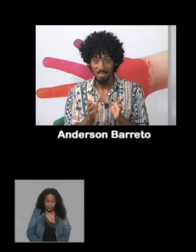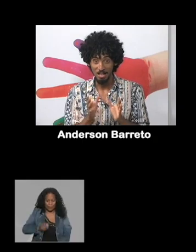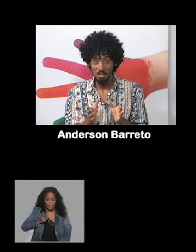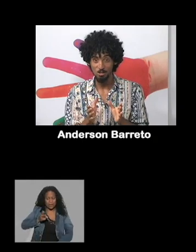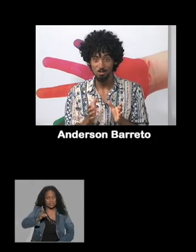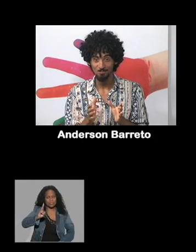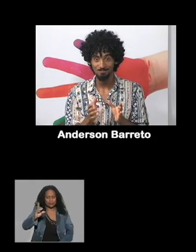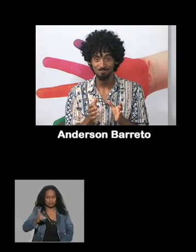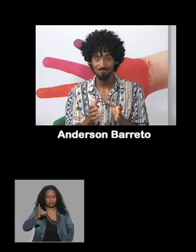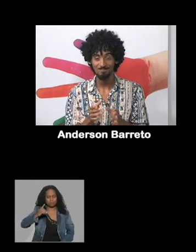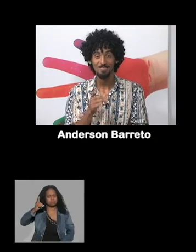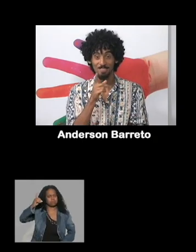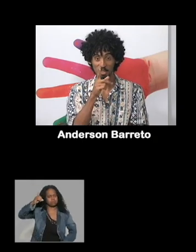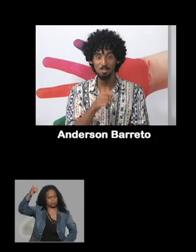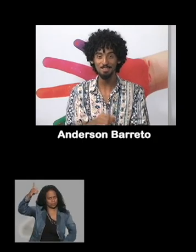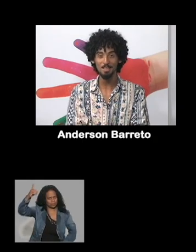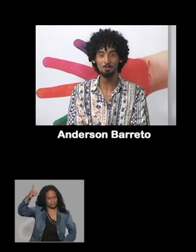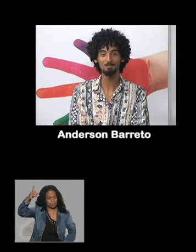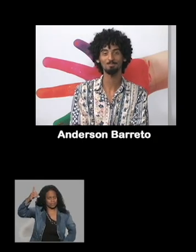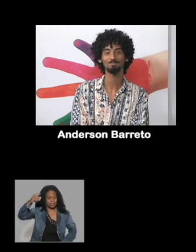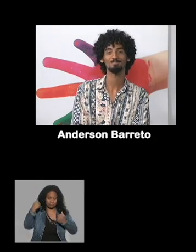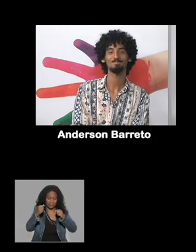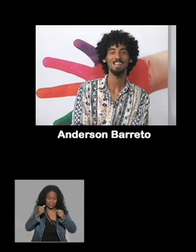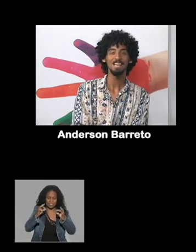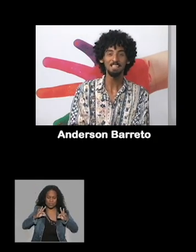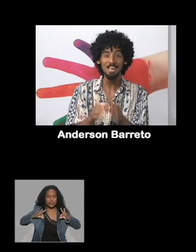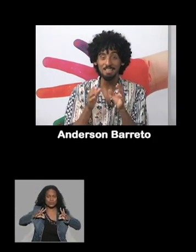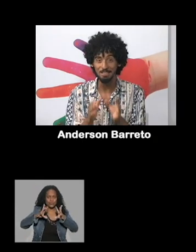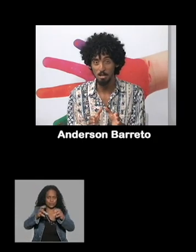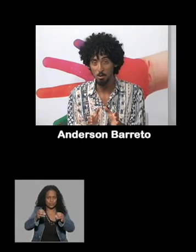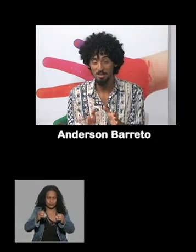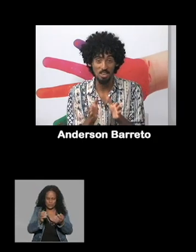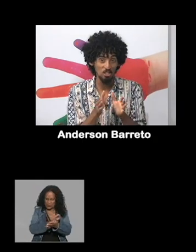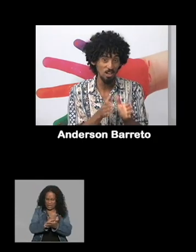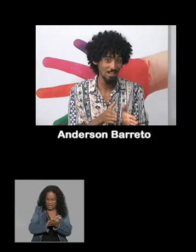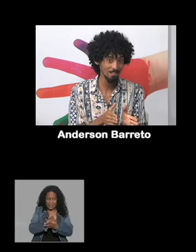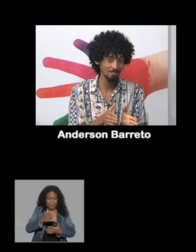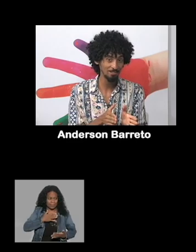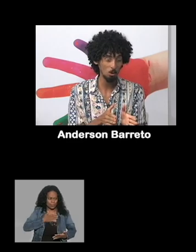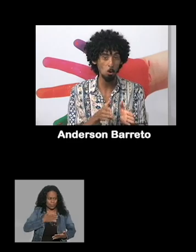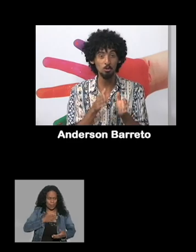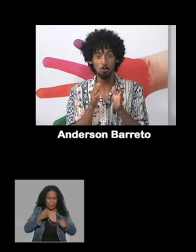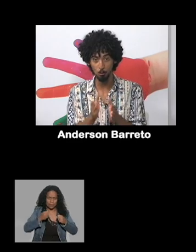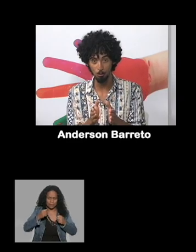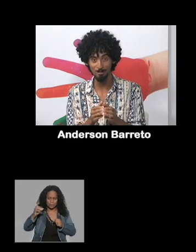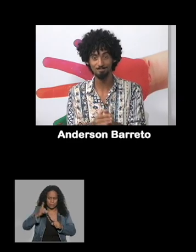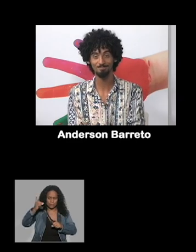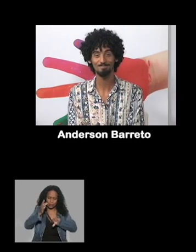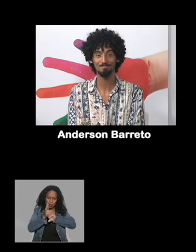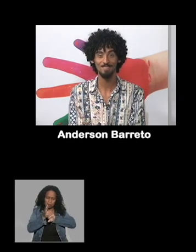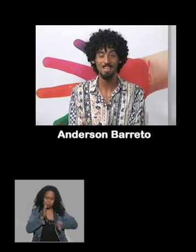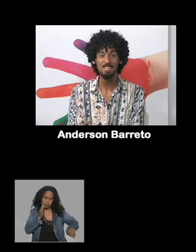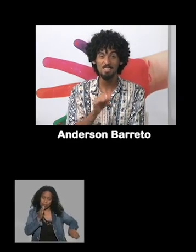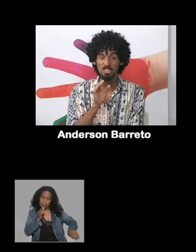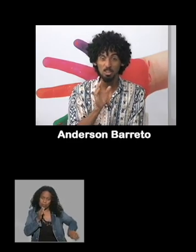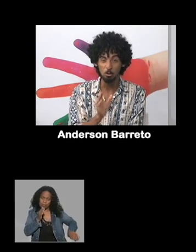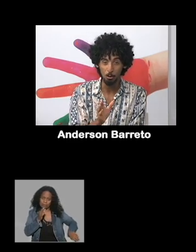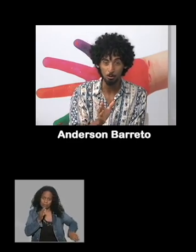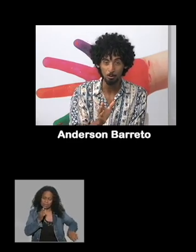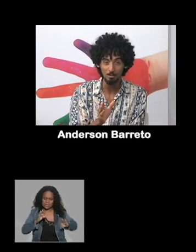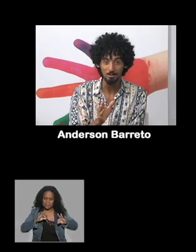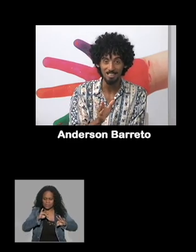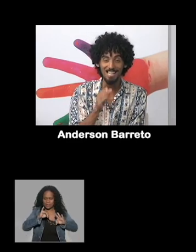Para ser grande, seja inteiro. Nada teu exagera ou exclui.